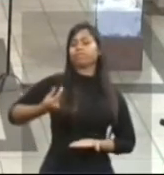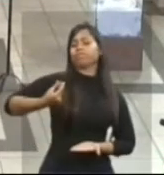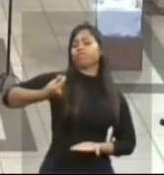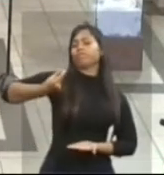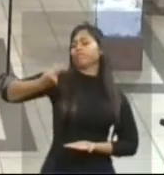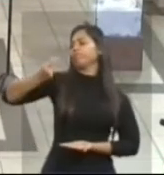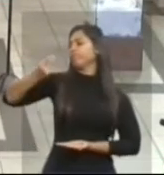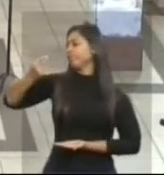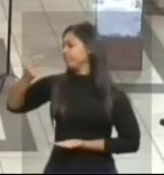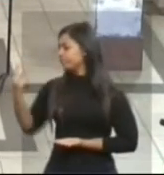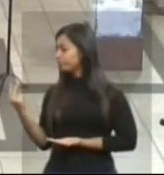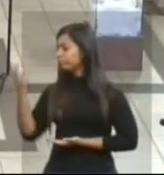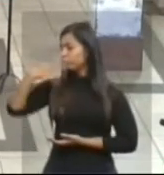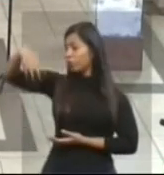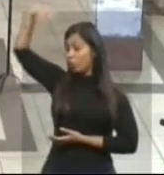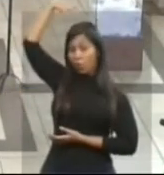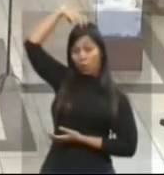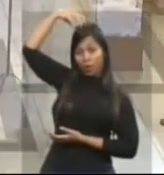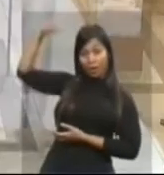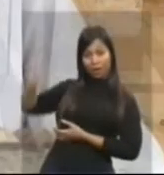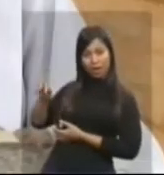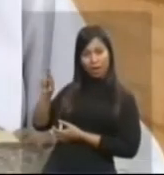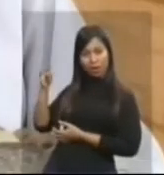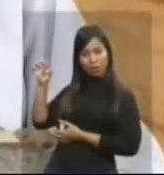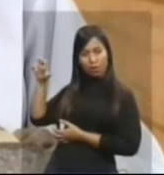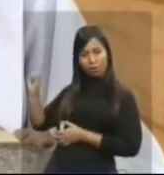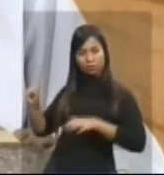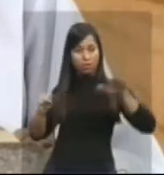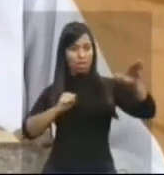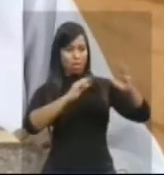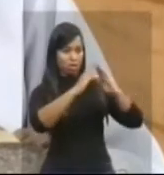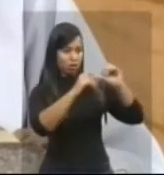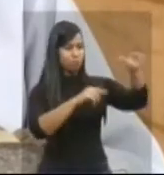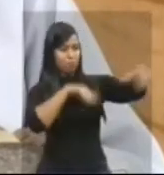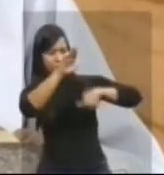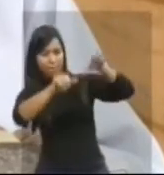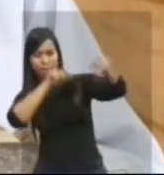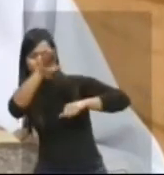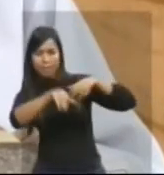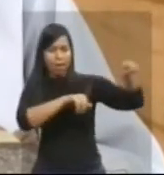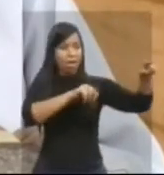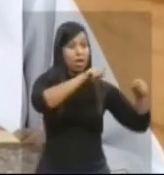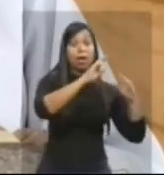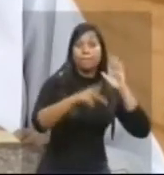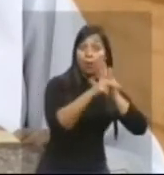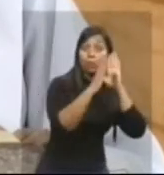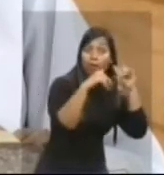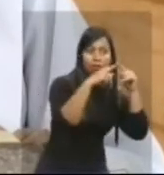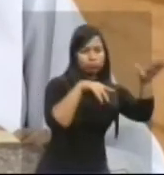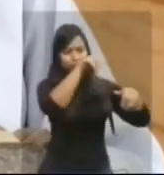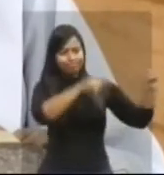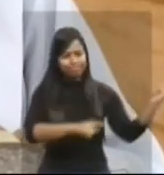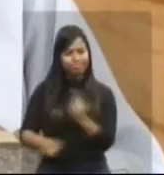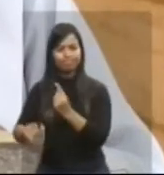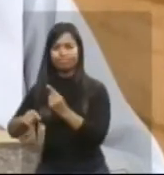Naqueles dias, o rei Herodes prendeu alguns membros da igreja para torturá-los. Mandou